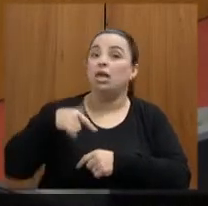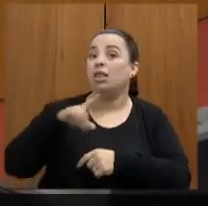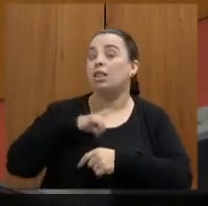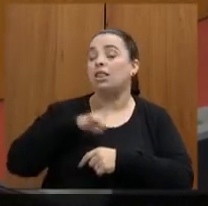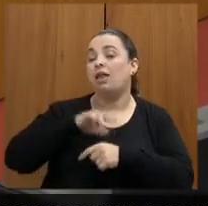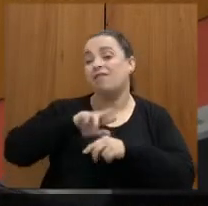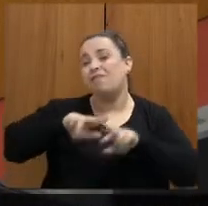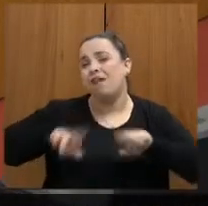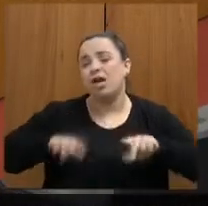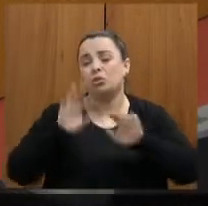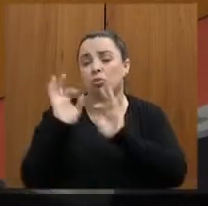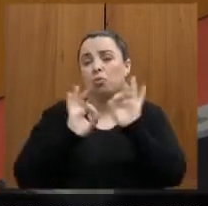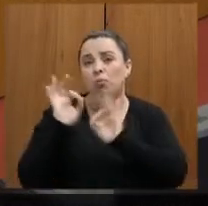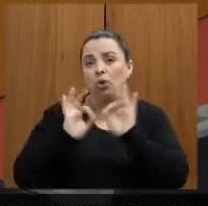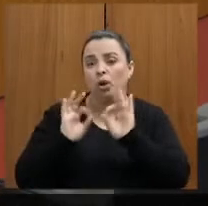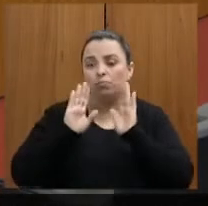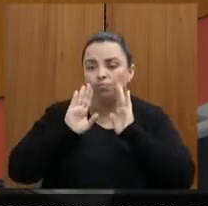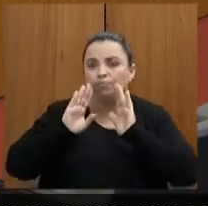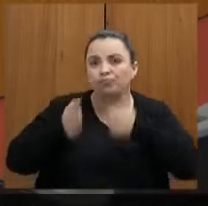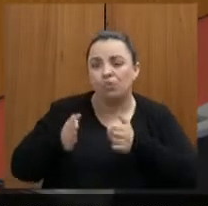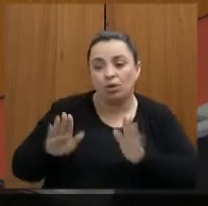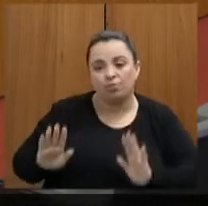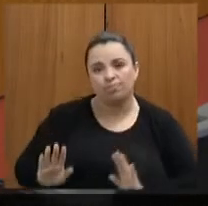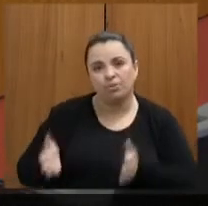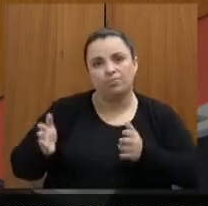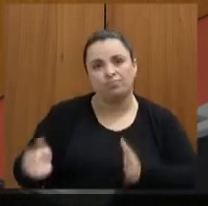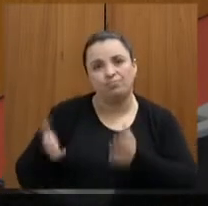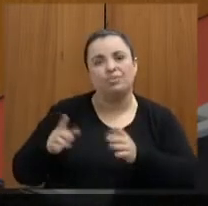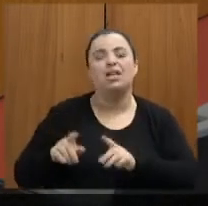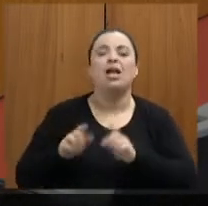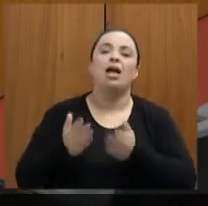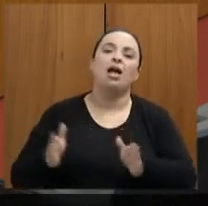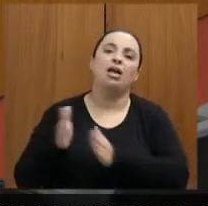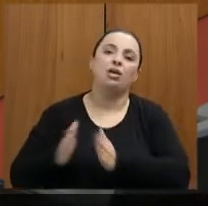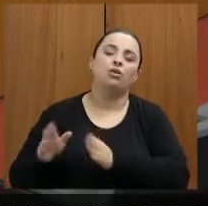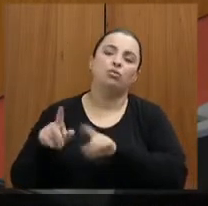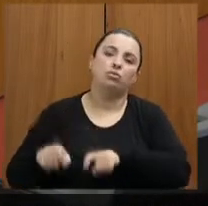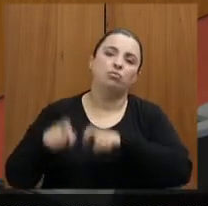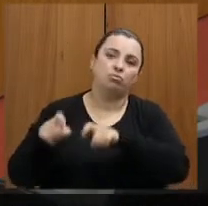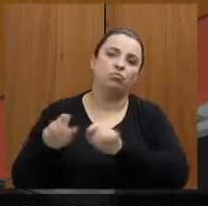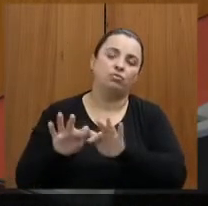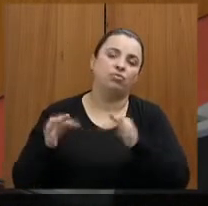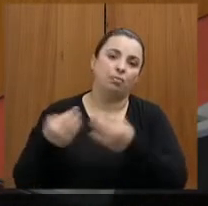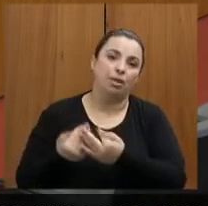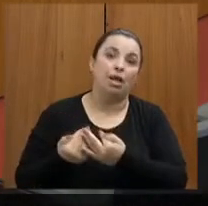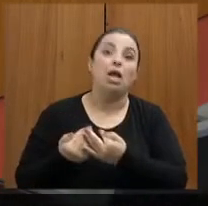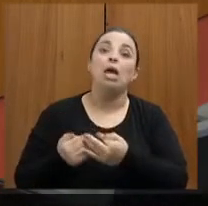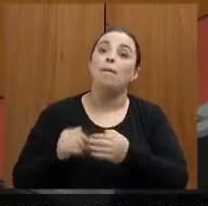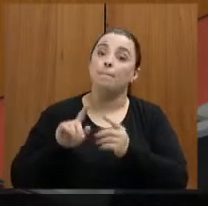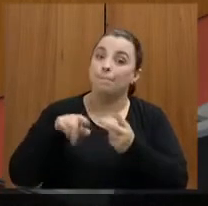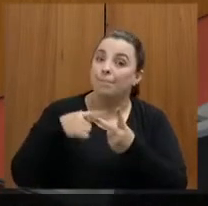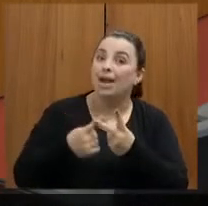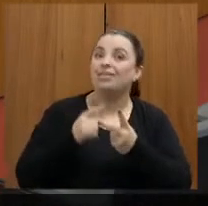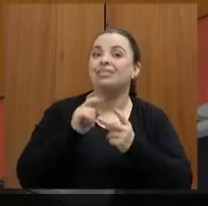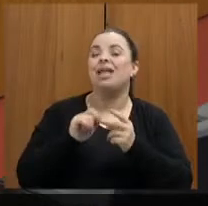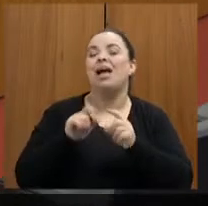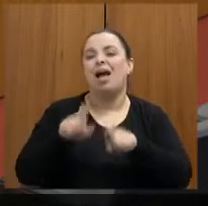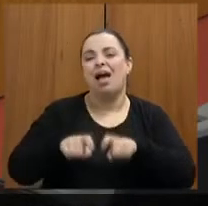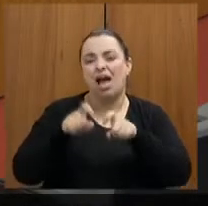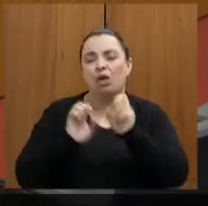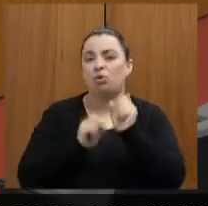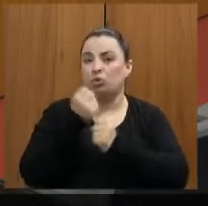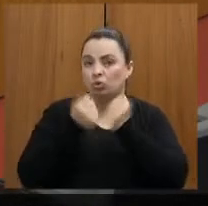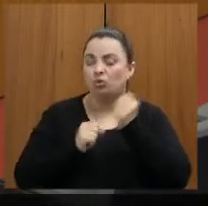temos vários programas que estão incentivando o crescimento não só da Agricultura mas a água indústria familiar EA questão do